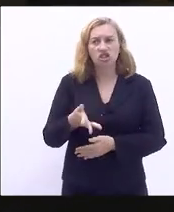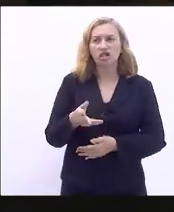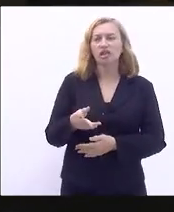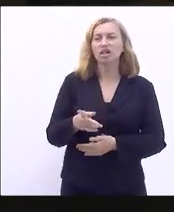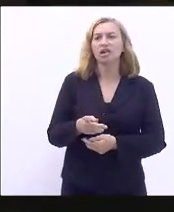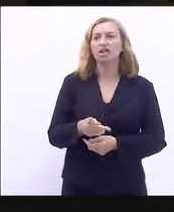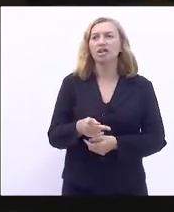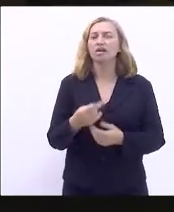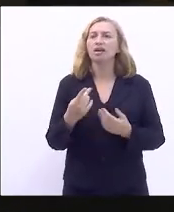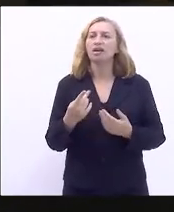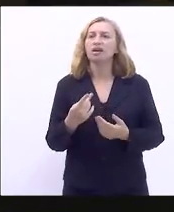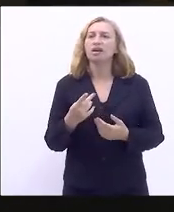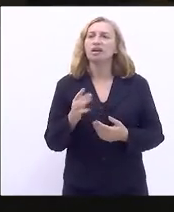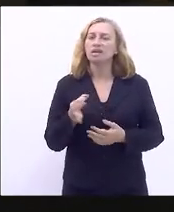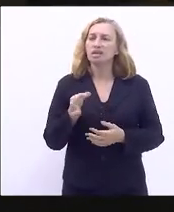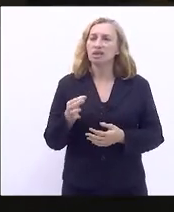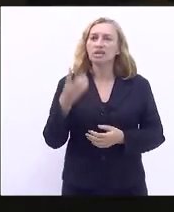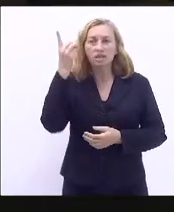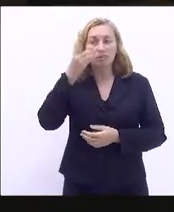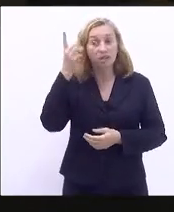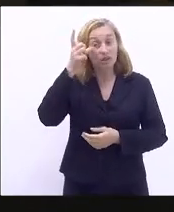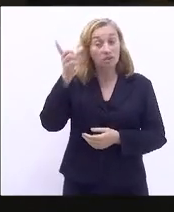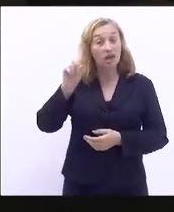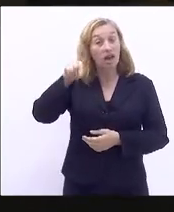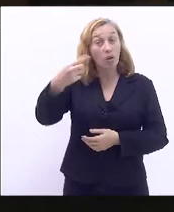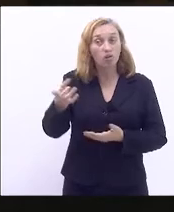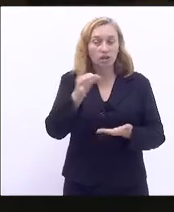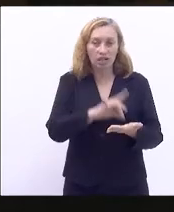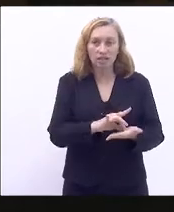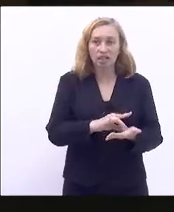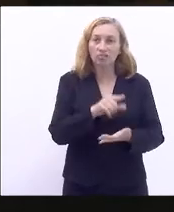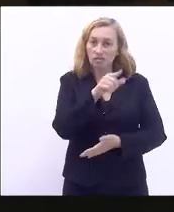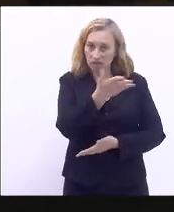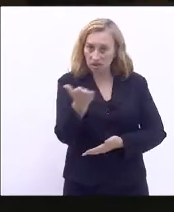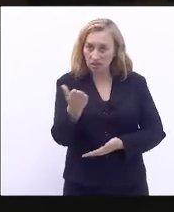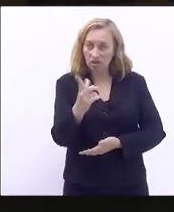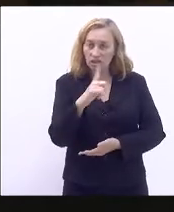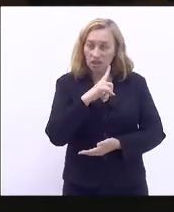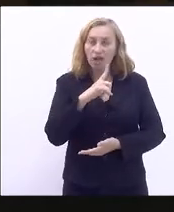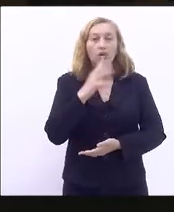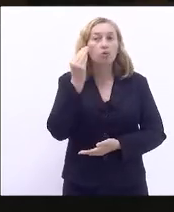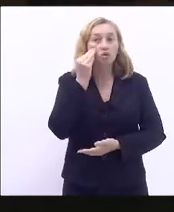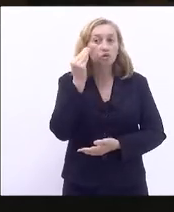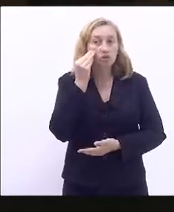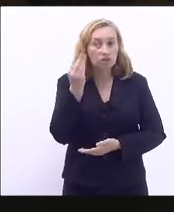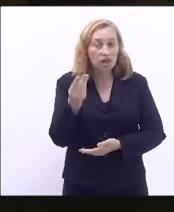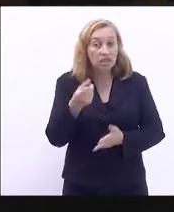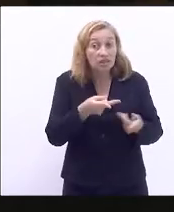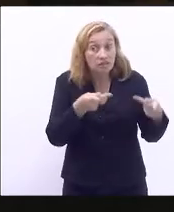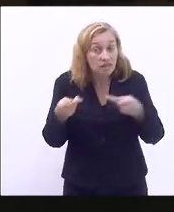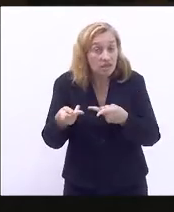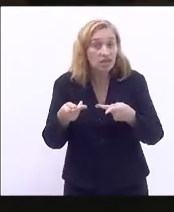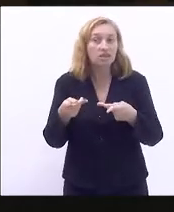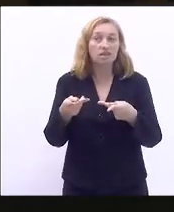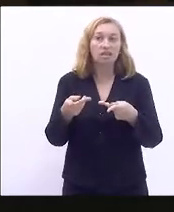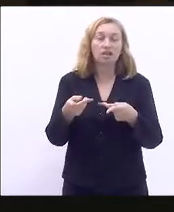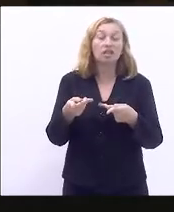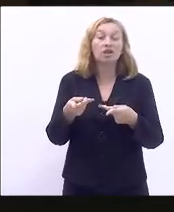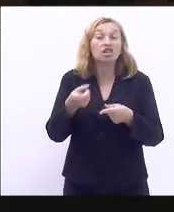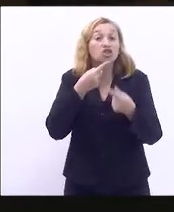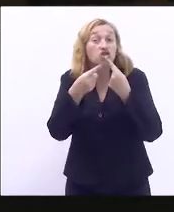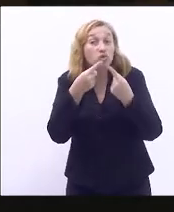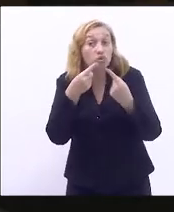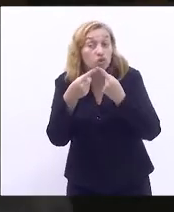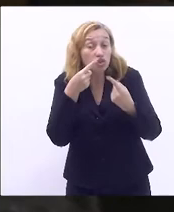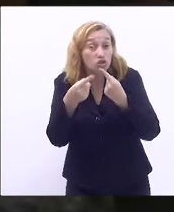deputada Lucinha, só que a realidade agora é outra. Vocês terão a oportunidade de fazer a visita em loco e discutir a questão